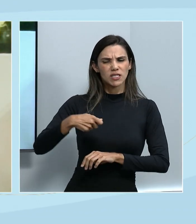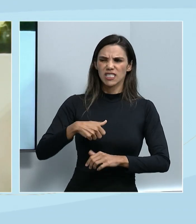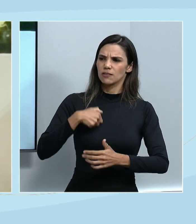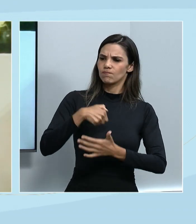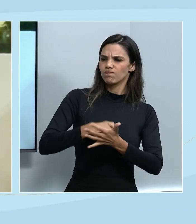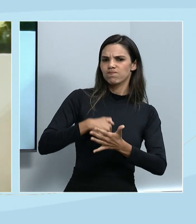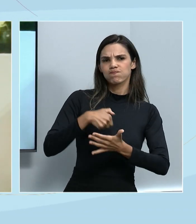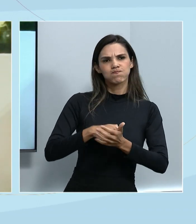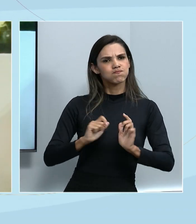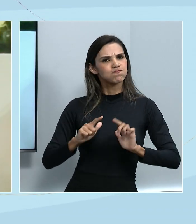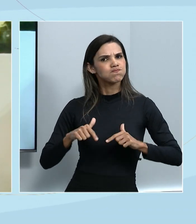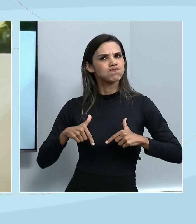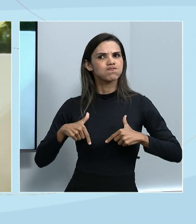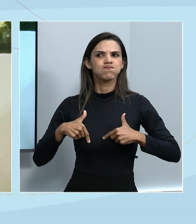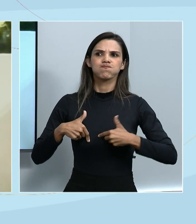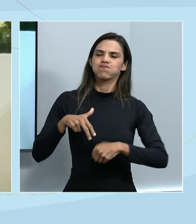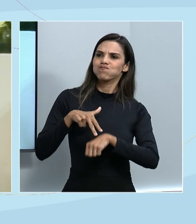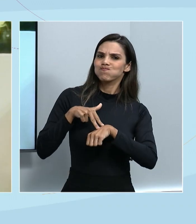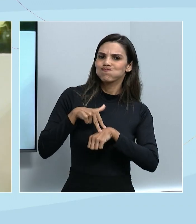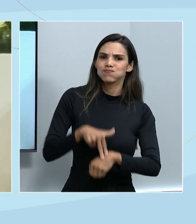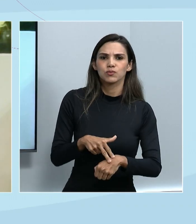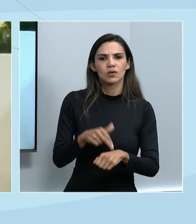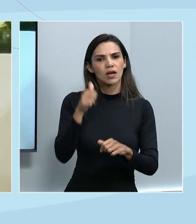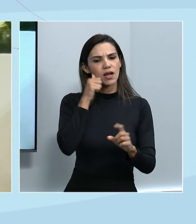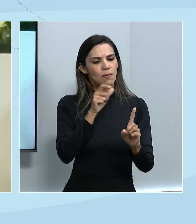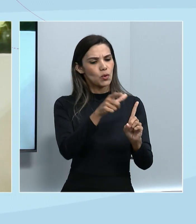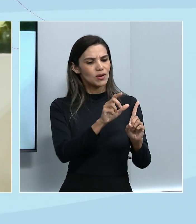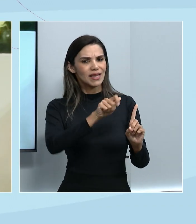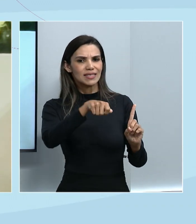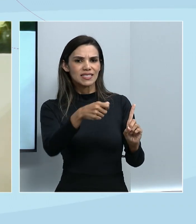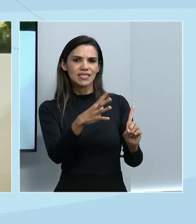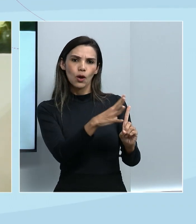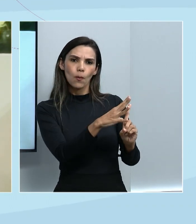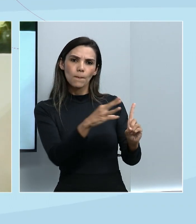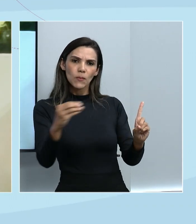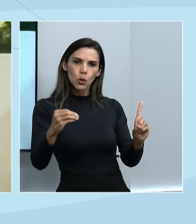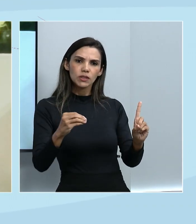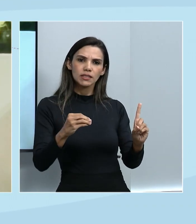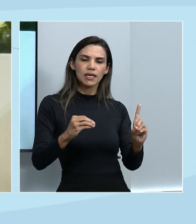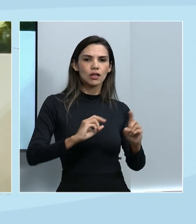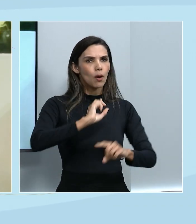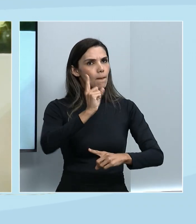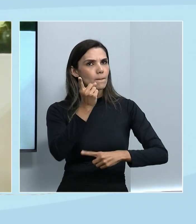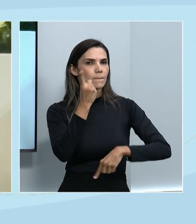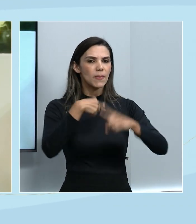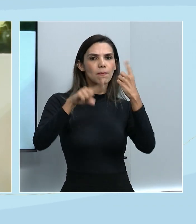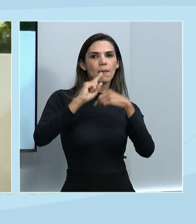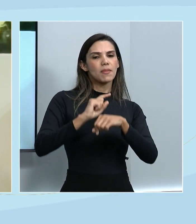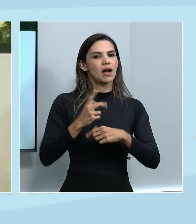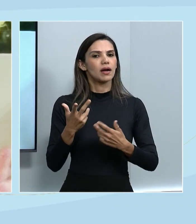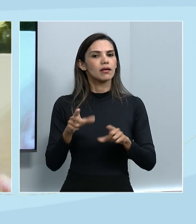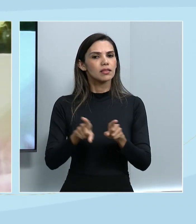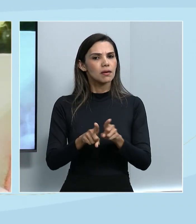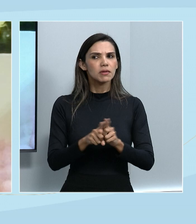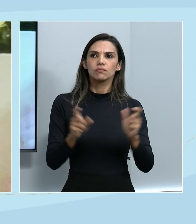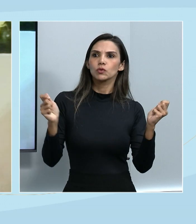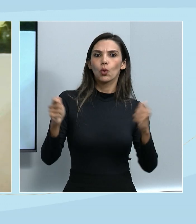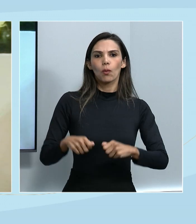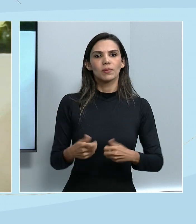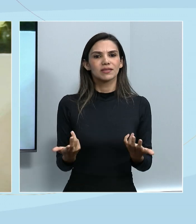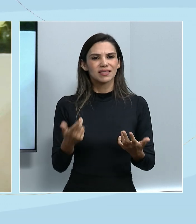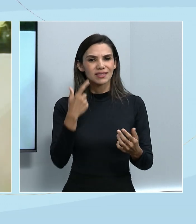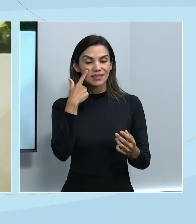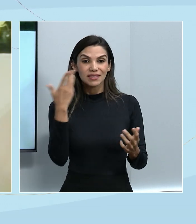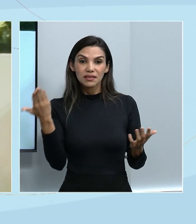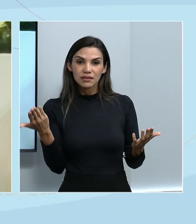ela tem dado exemplos maravilhosos de superação, de competência. Haja vista que nós temos no quadro, só para